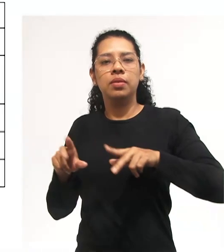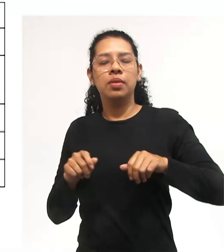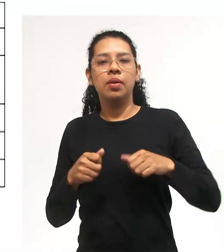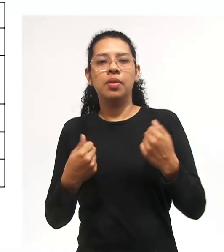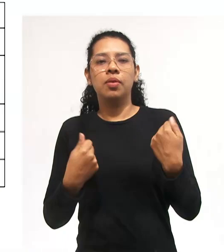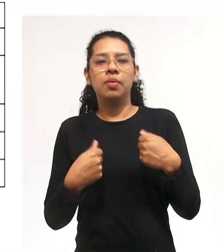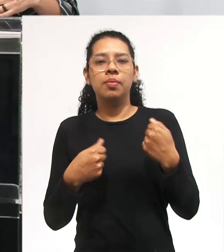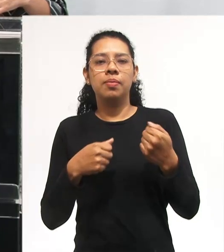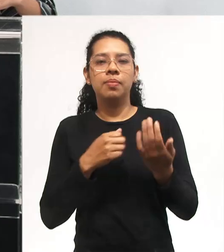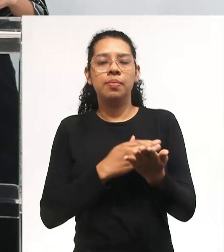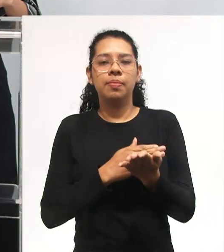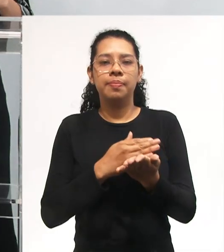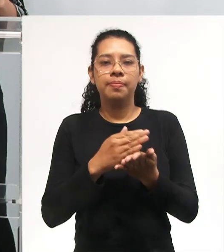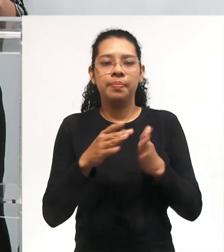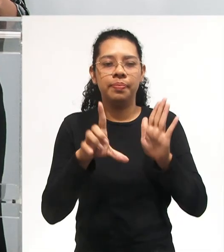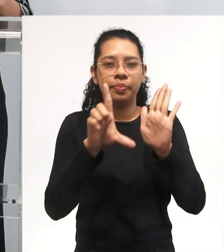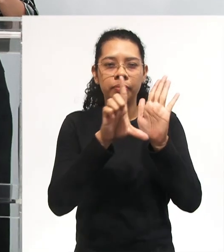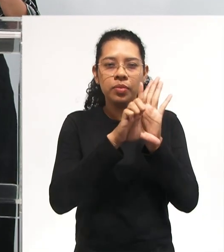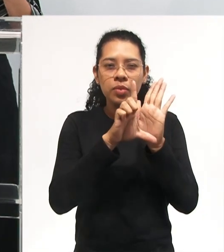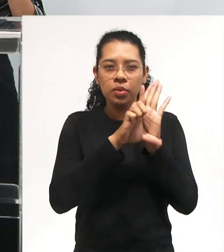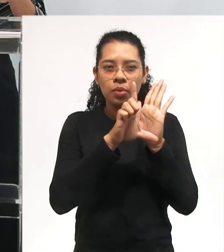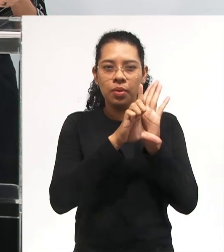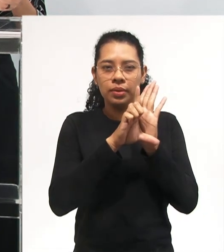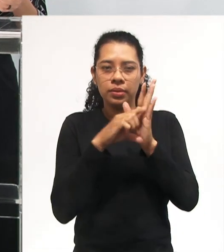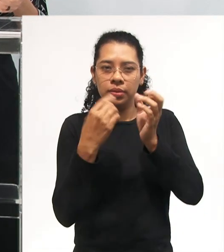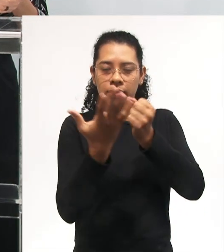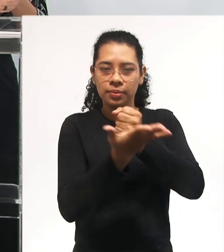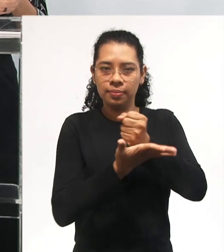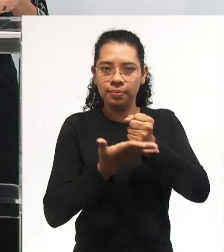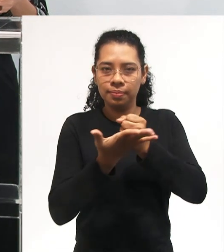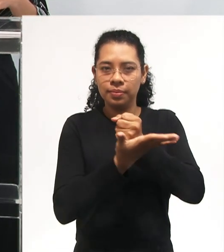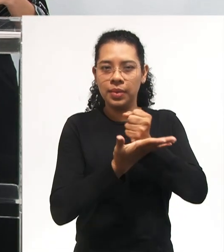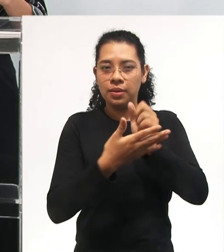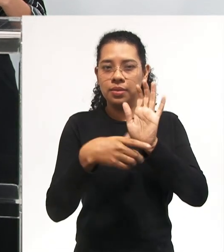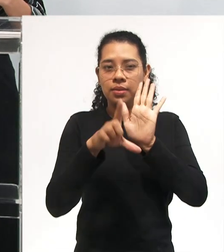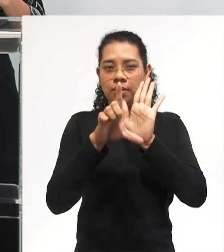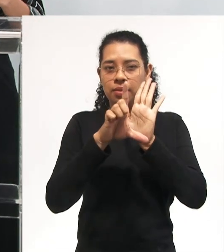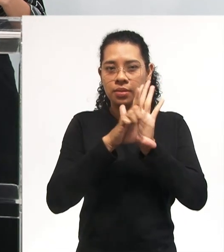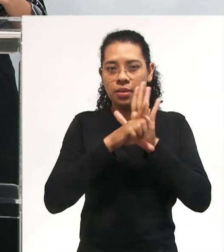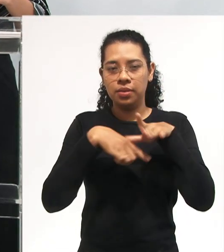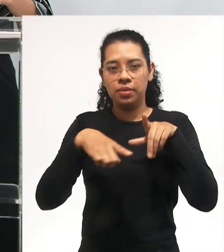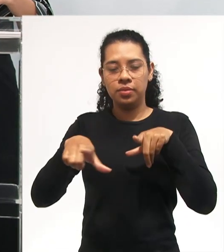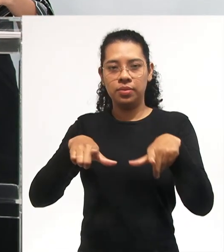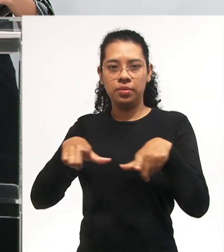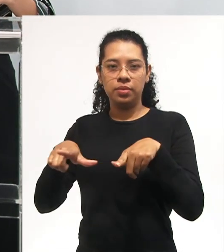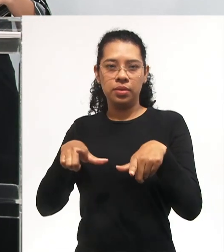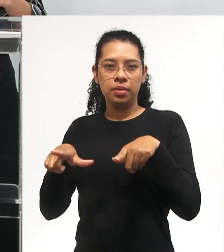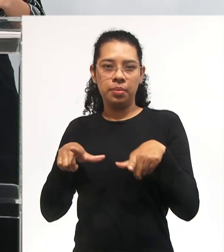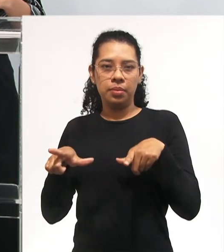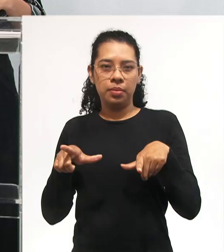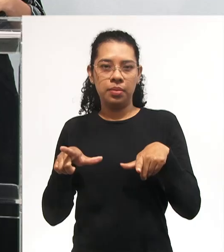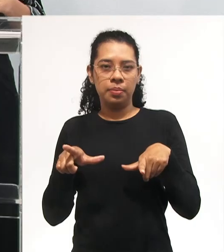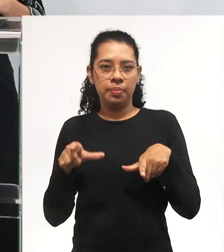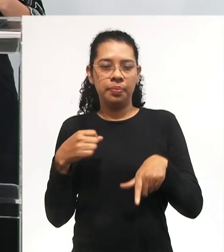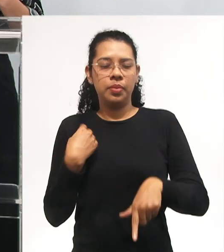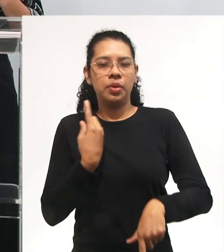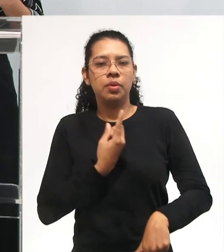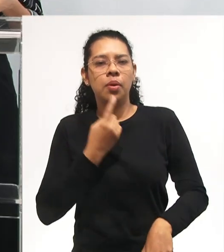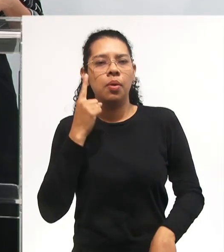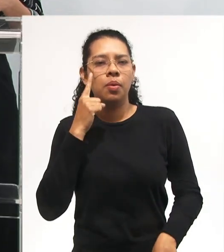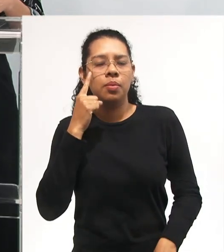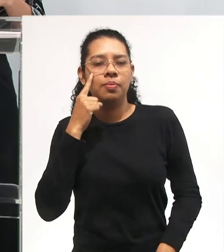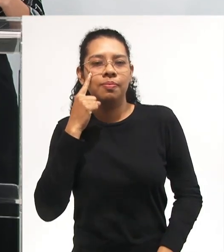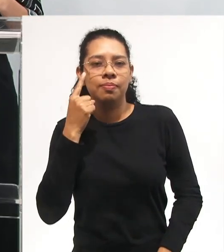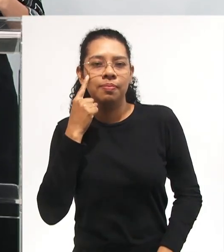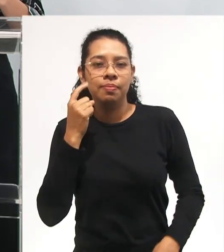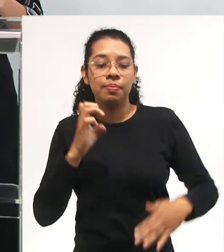Nesse enfoque, nós vemos que as organizações, elas começaram a se preocupar em implementar as